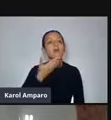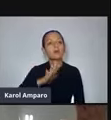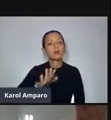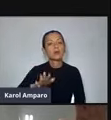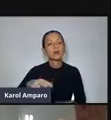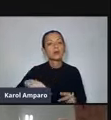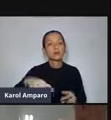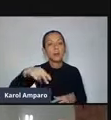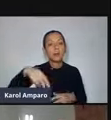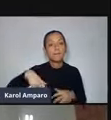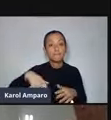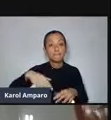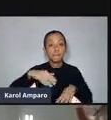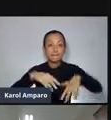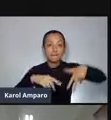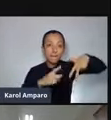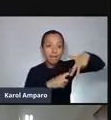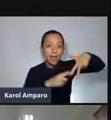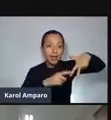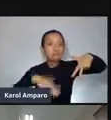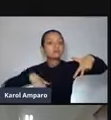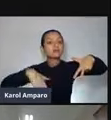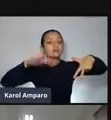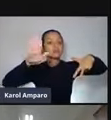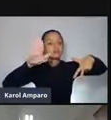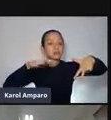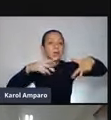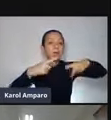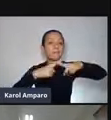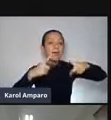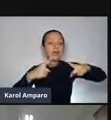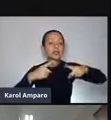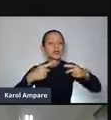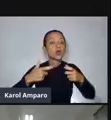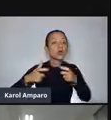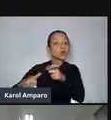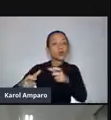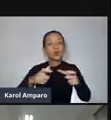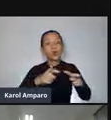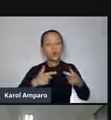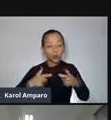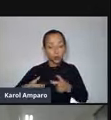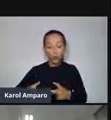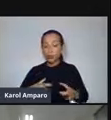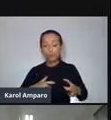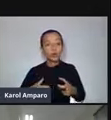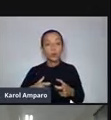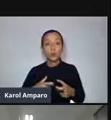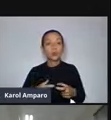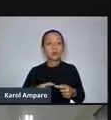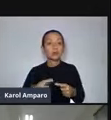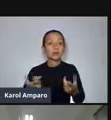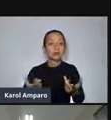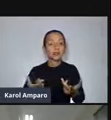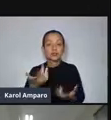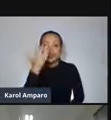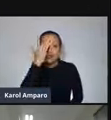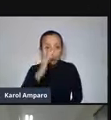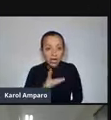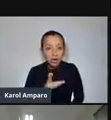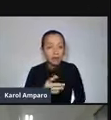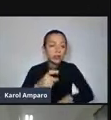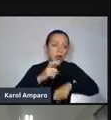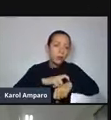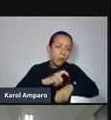que flexibilidade que ele tem, mas ele não tem a noção da corporeidade. Então, tudo isso é o momento, né, de dar e receber. Né,